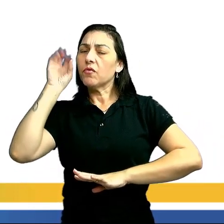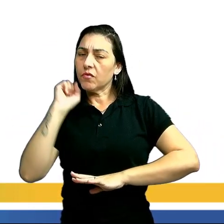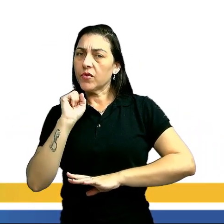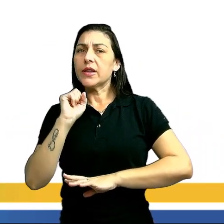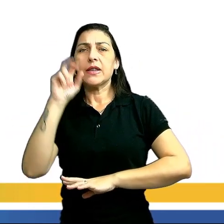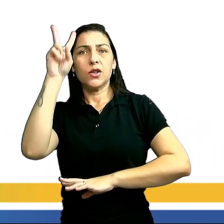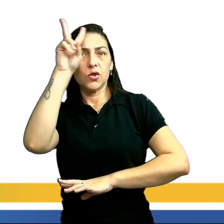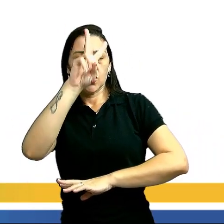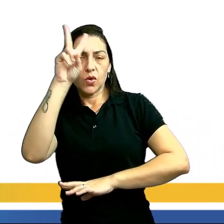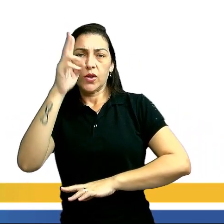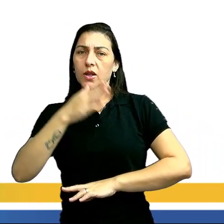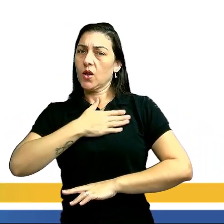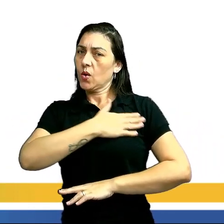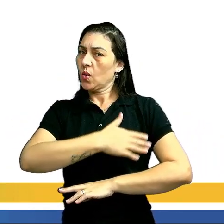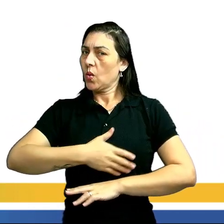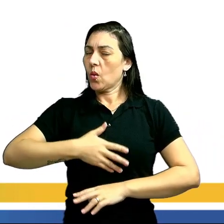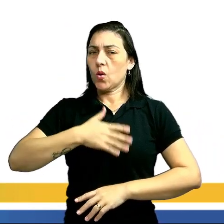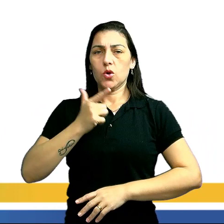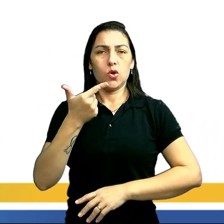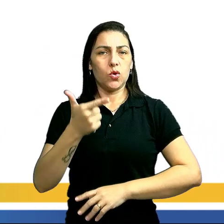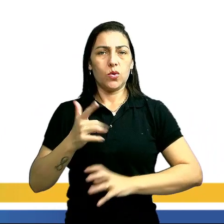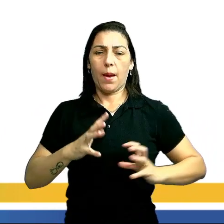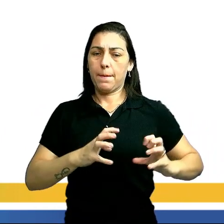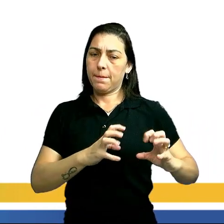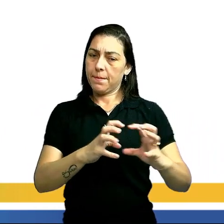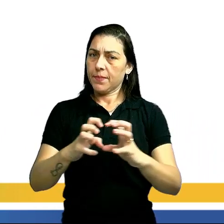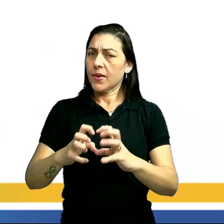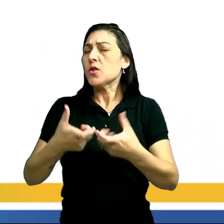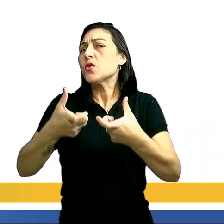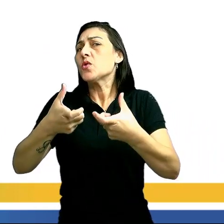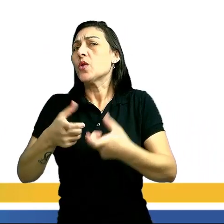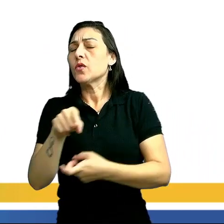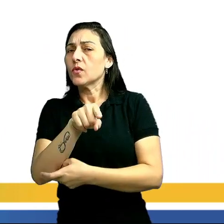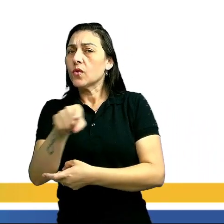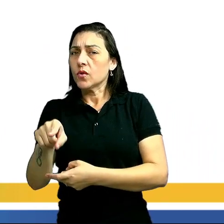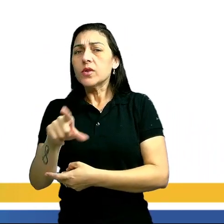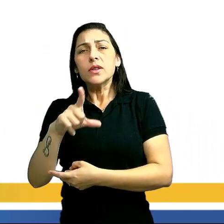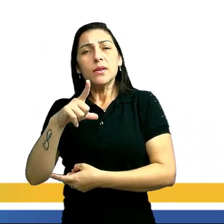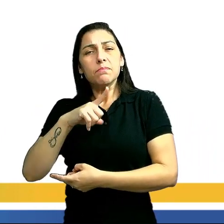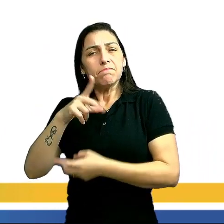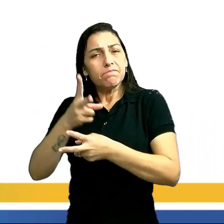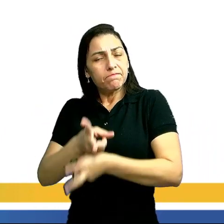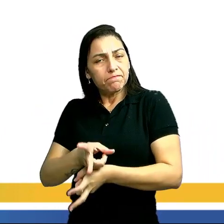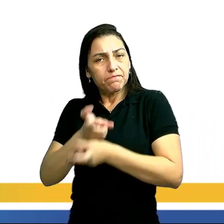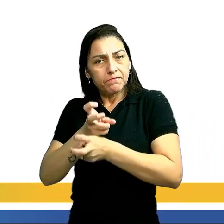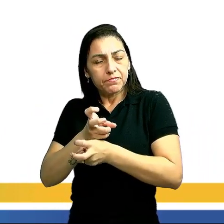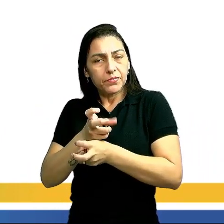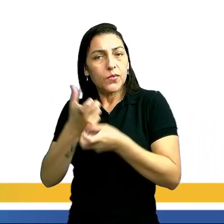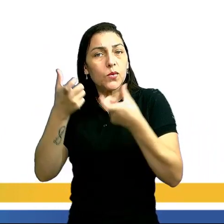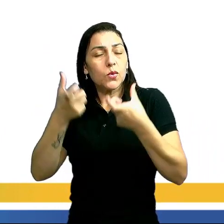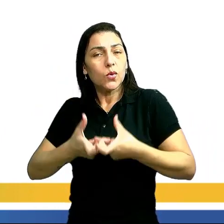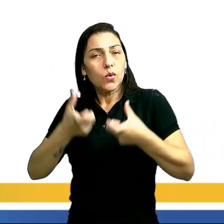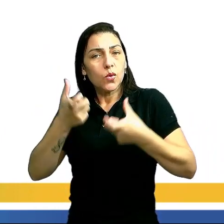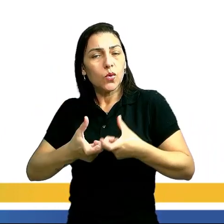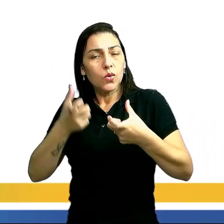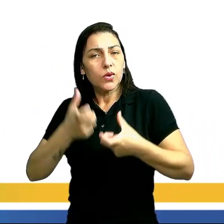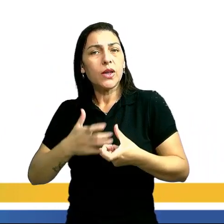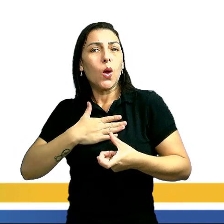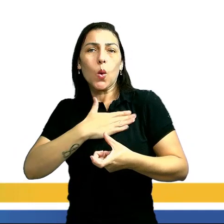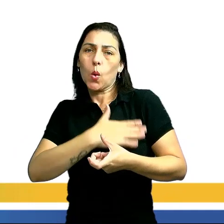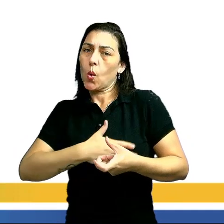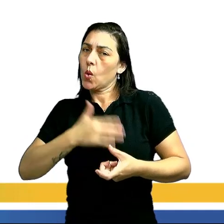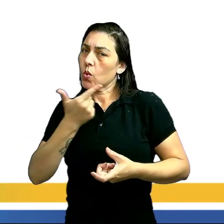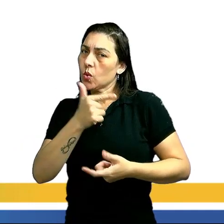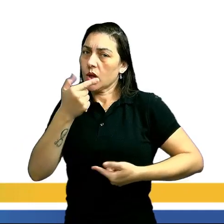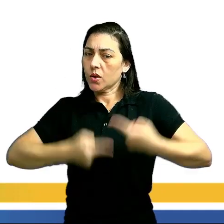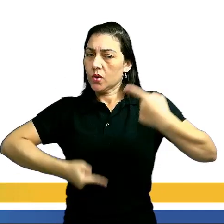essa história de que gosto não se discute. E da onde foi que você tirou isso? Da onde foi que você tirou que gosto não